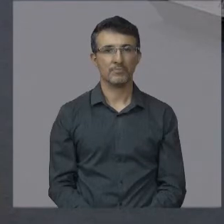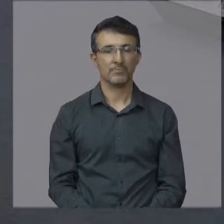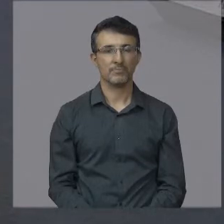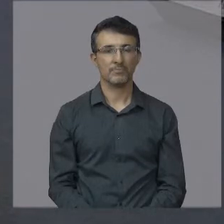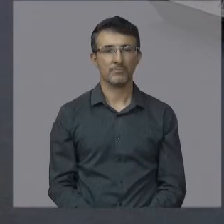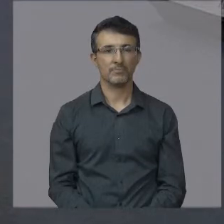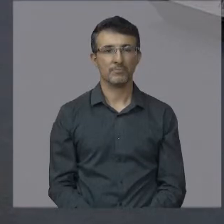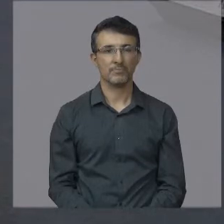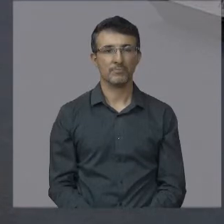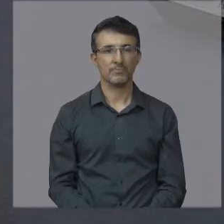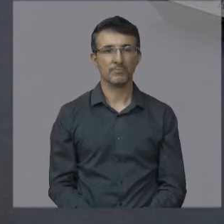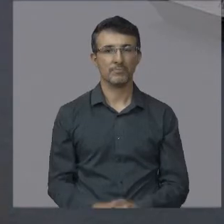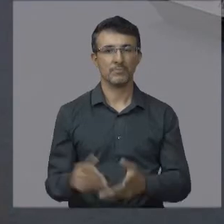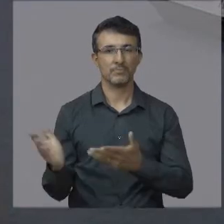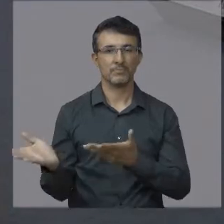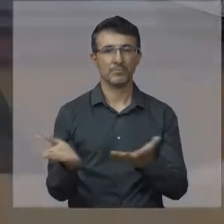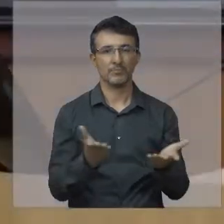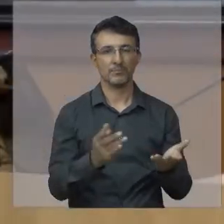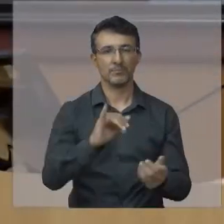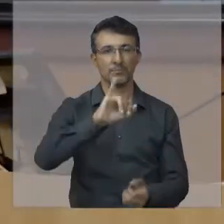Próximo, Juvenil Silvério.